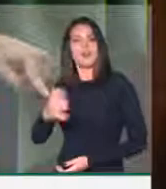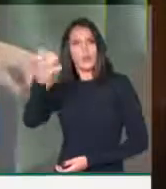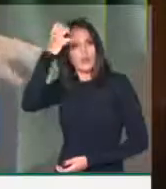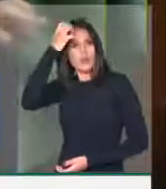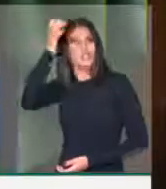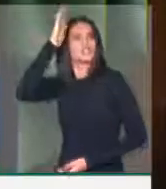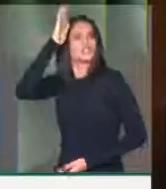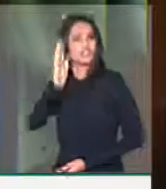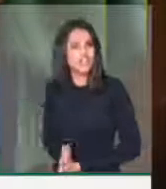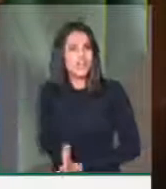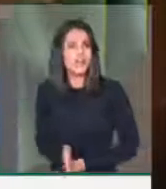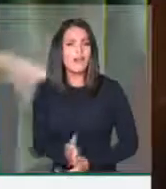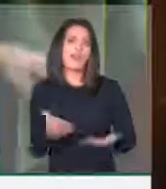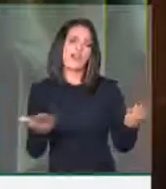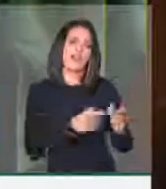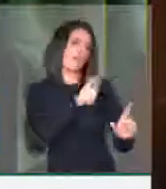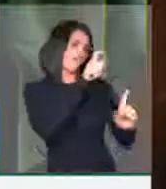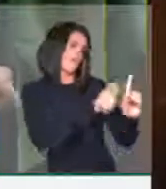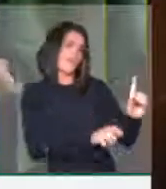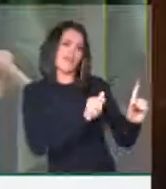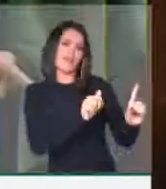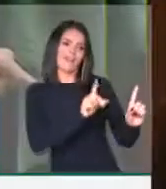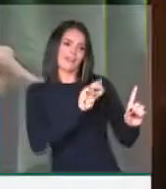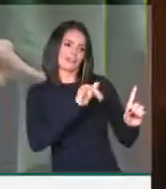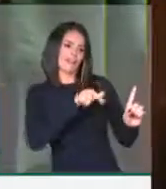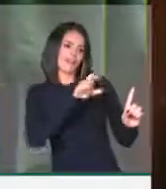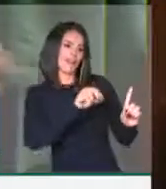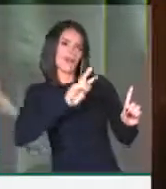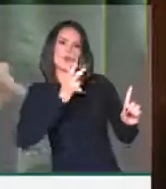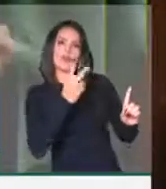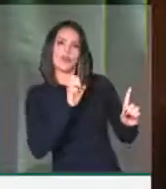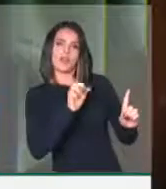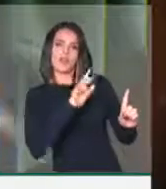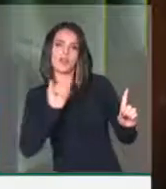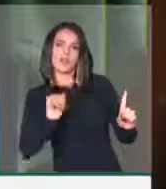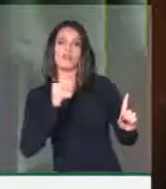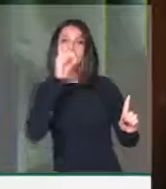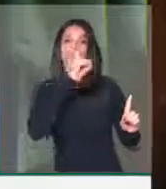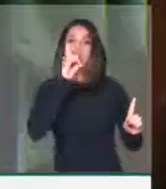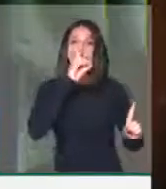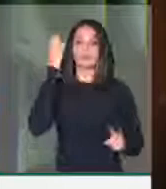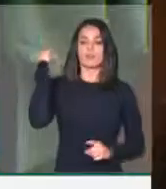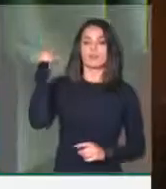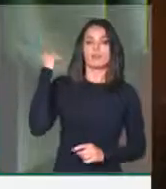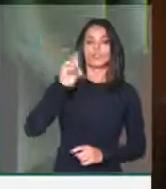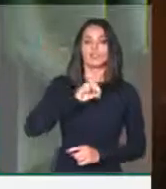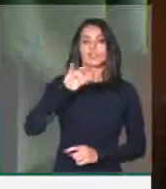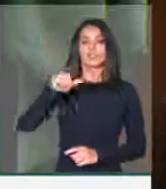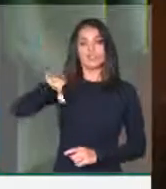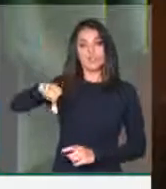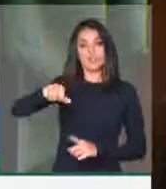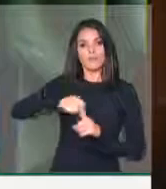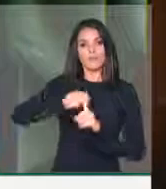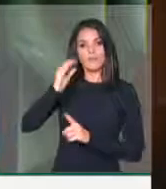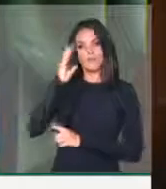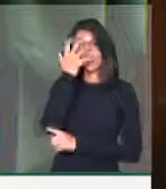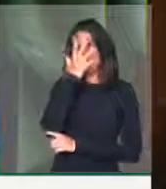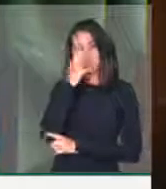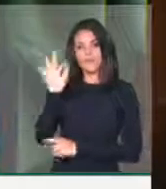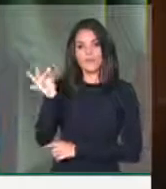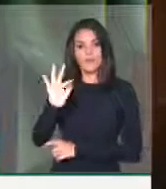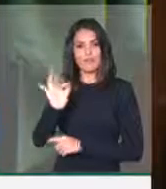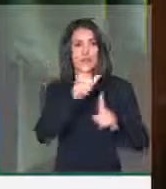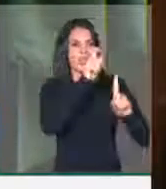por um homicídio e agora assassinado no domingo, 9 de fevereiro, alguém que